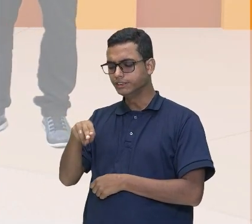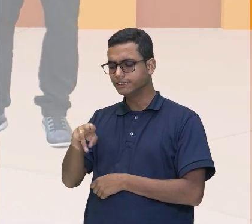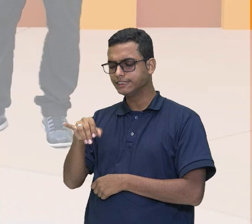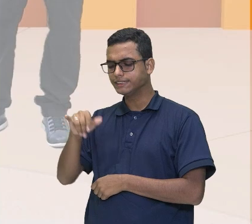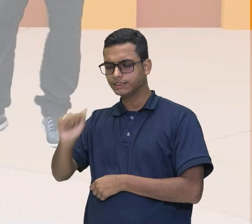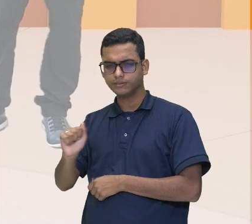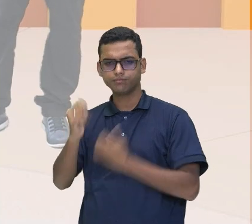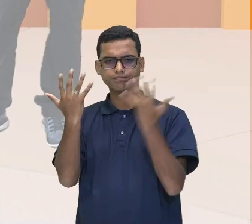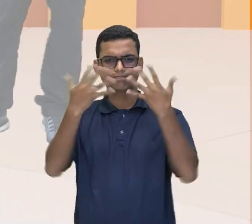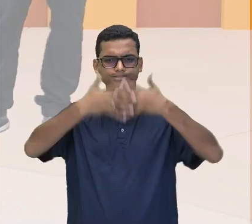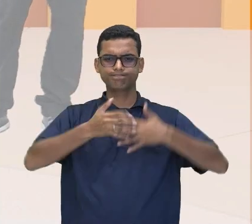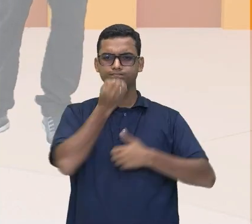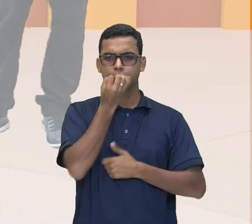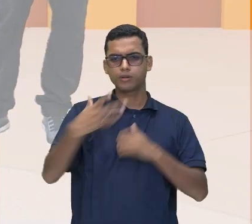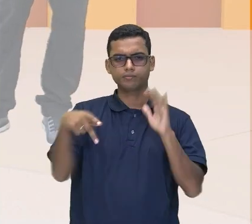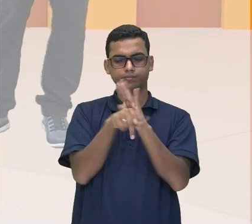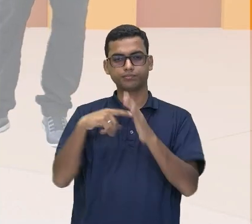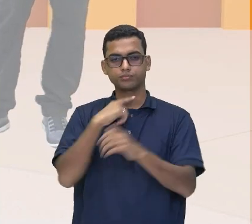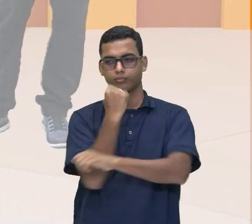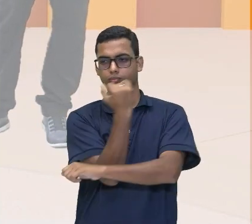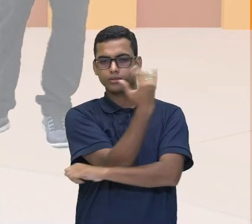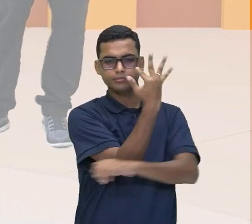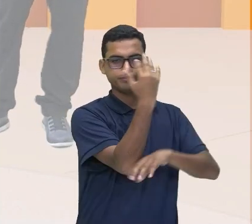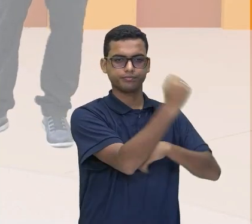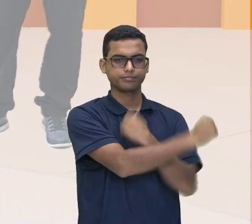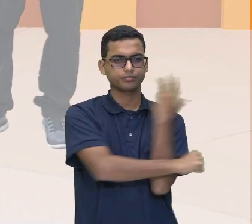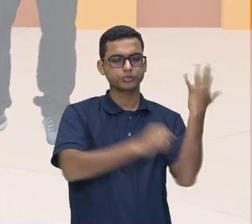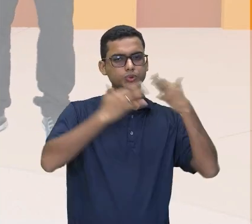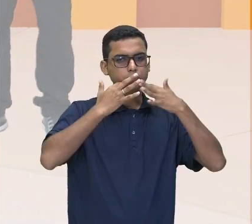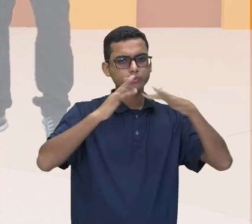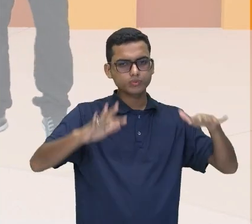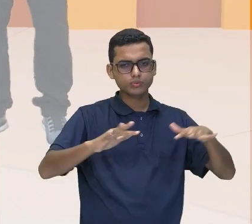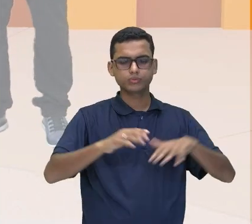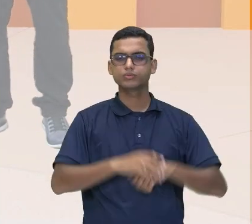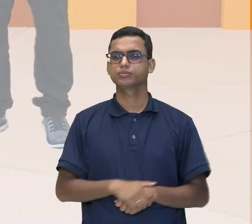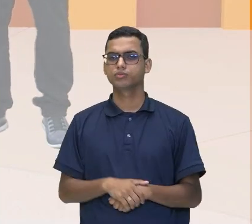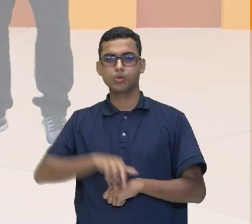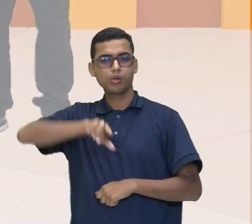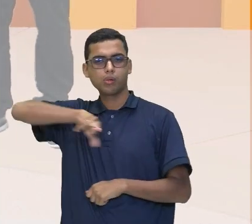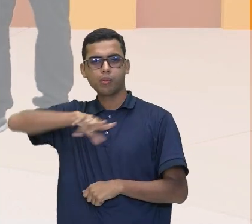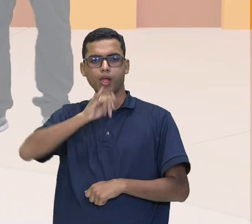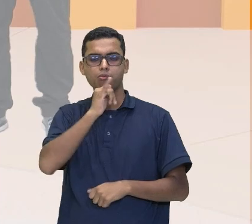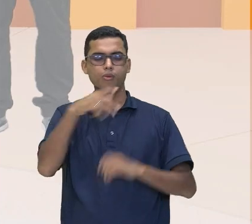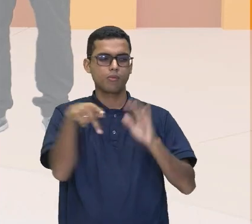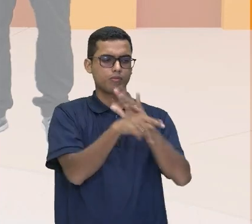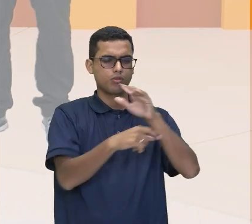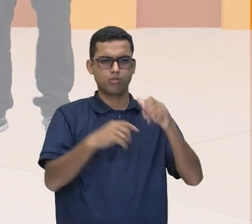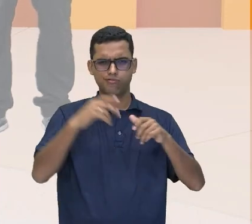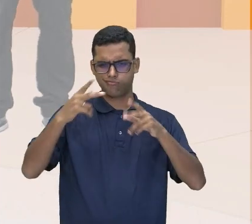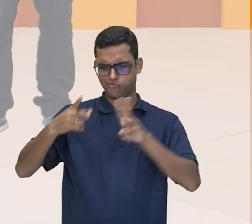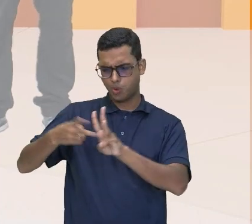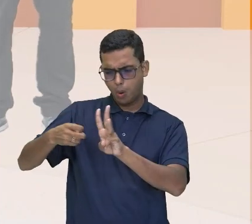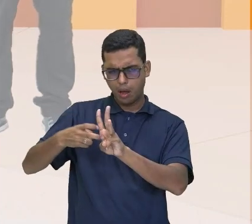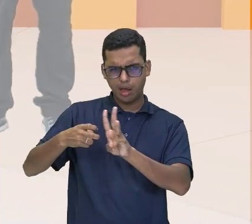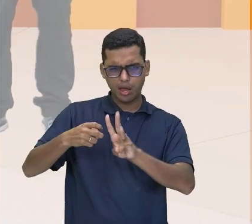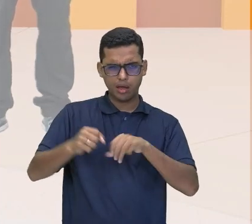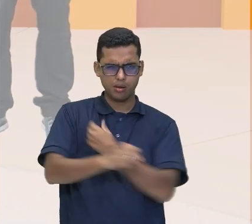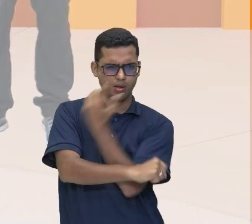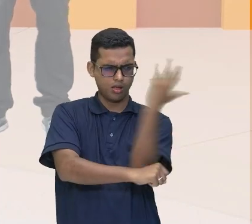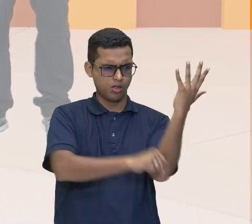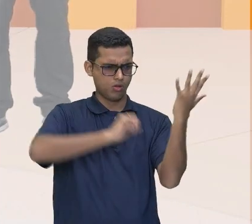ou seja, é harmonia mesmo, não é a degradação do ambiente, da natureza, é a harmonia da